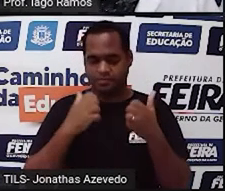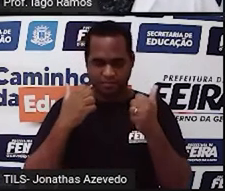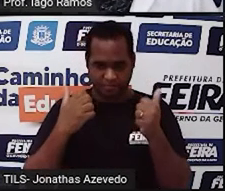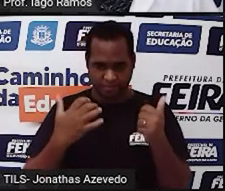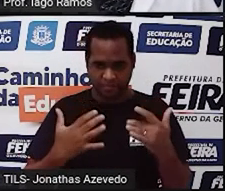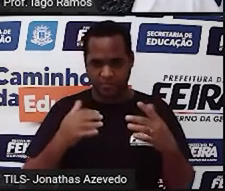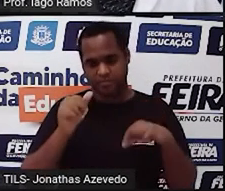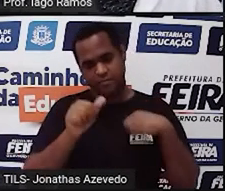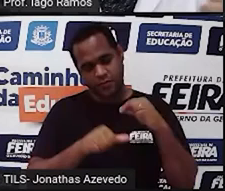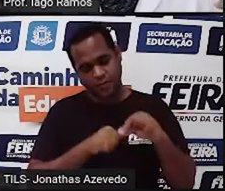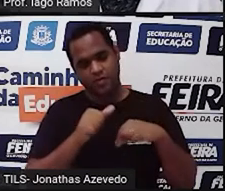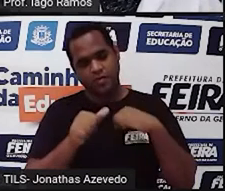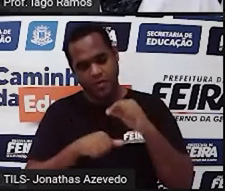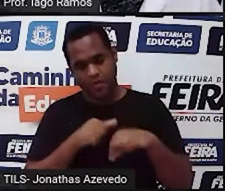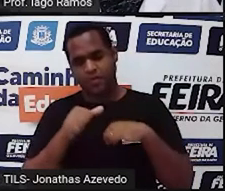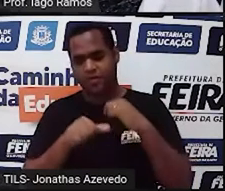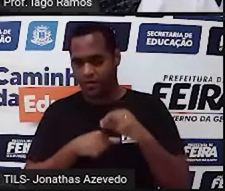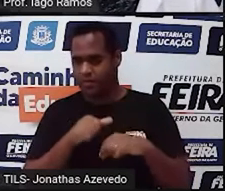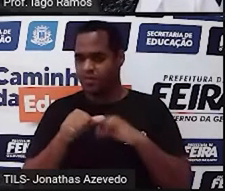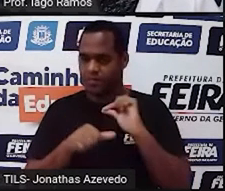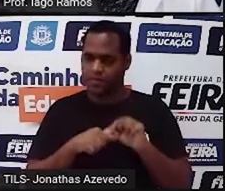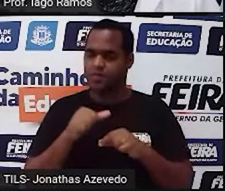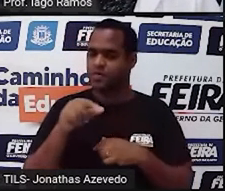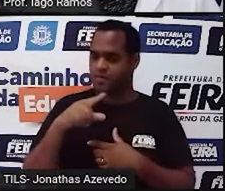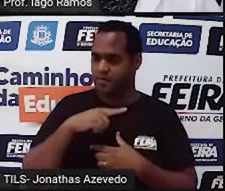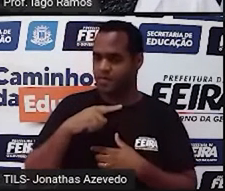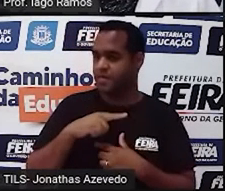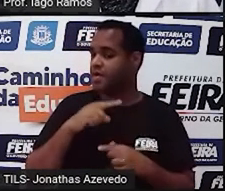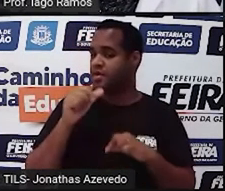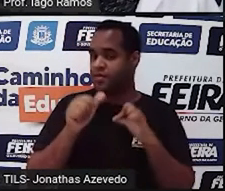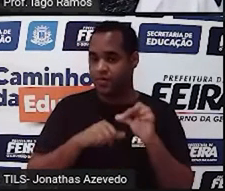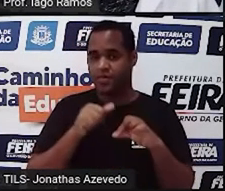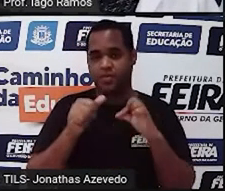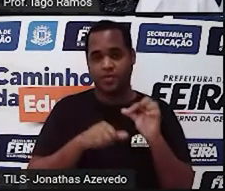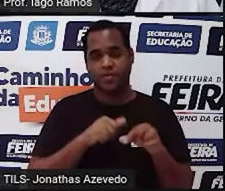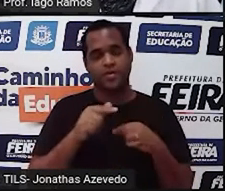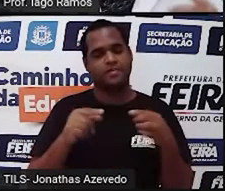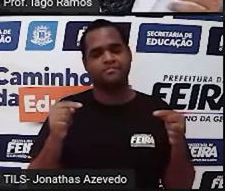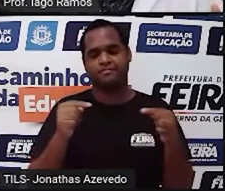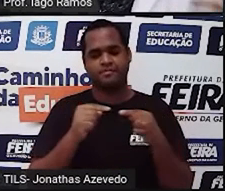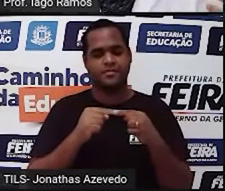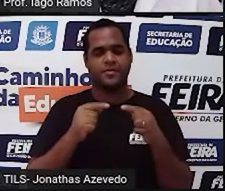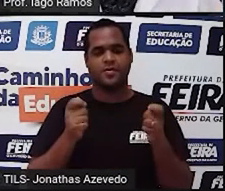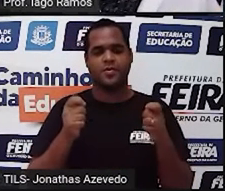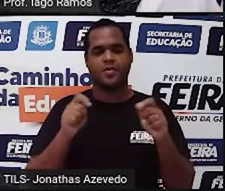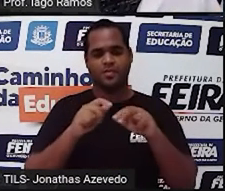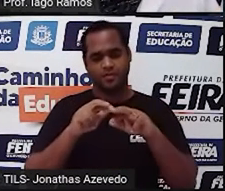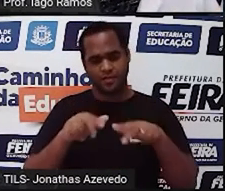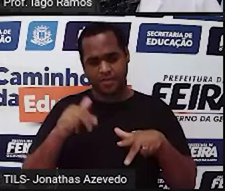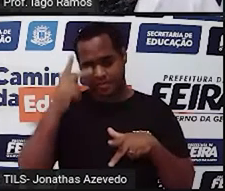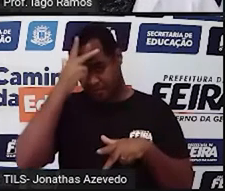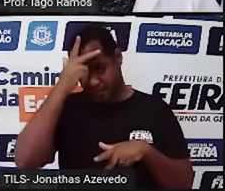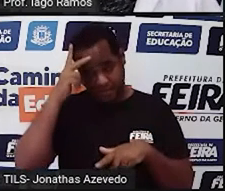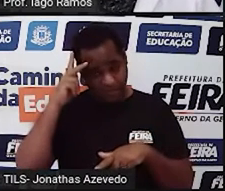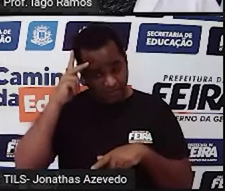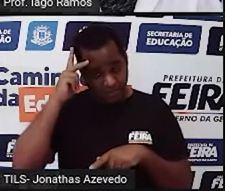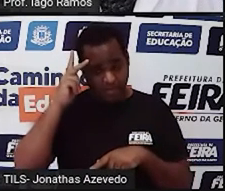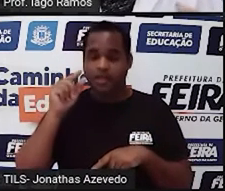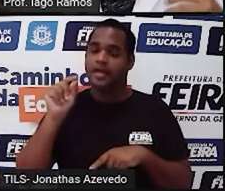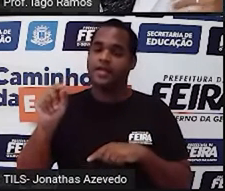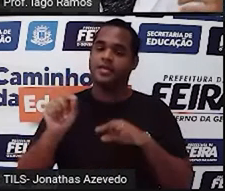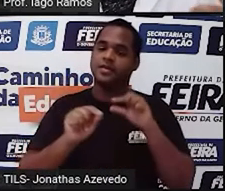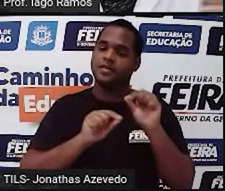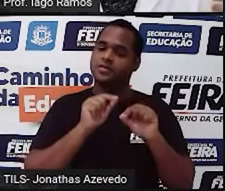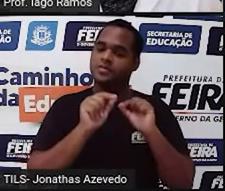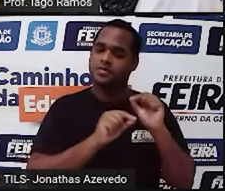mudanças essas transformações né foram feitas por vários povos né